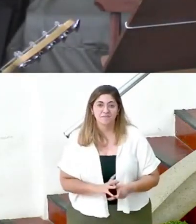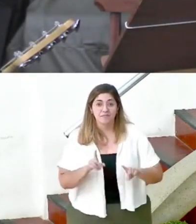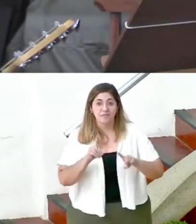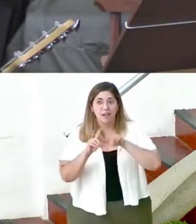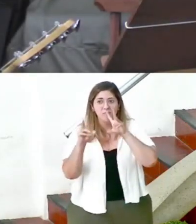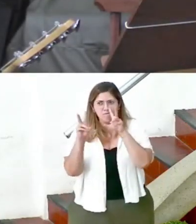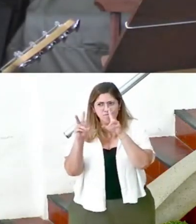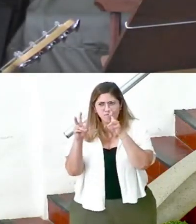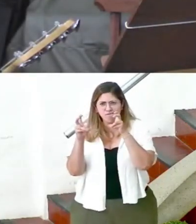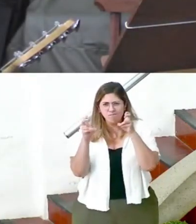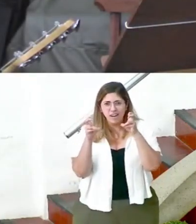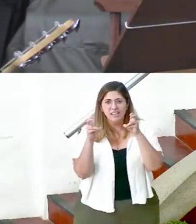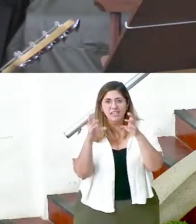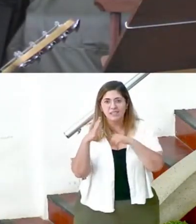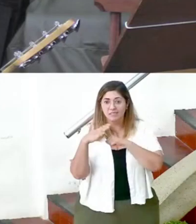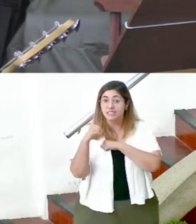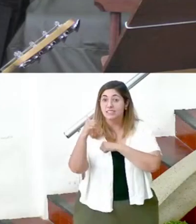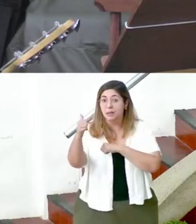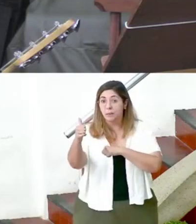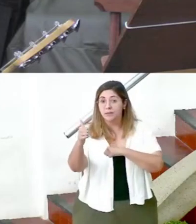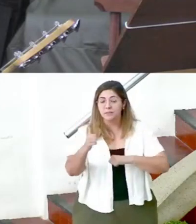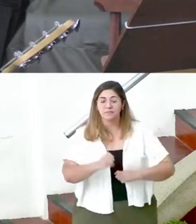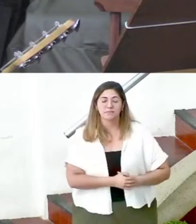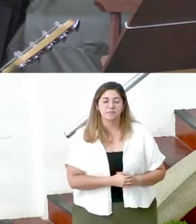reparai no chamado, na ordem,